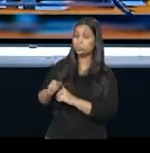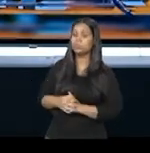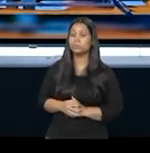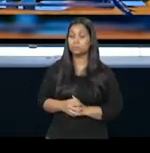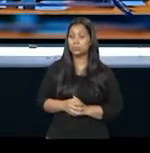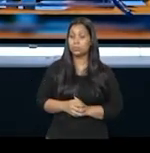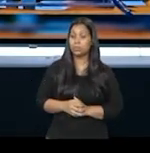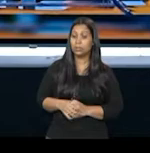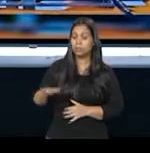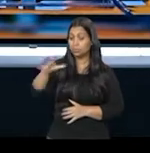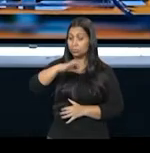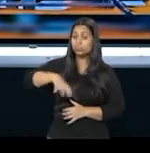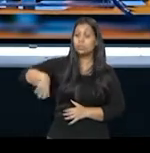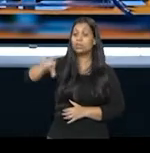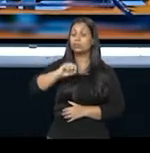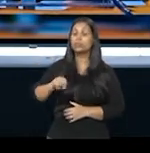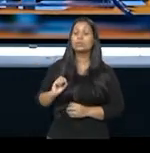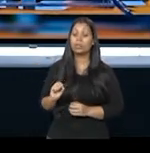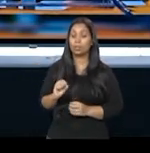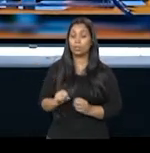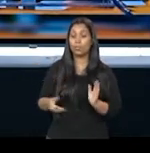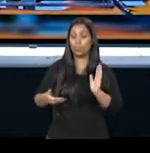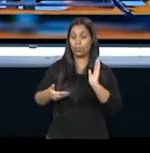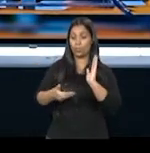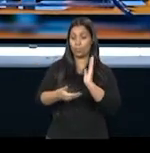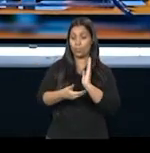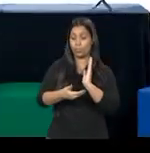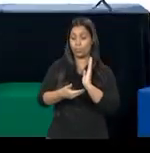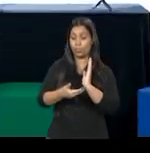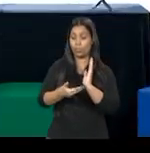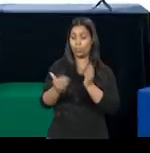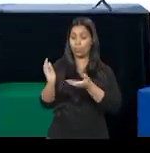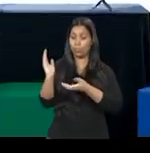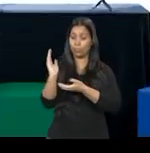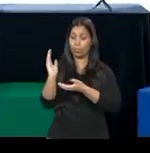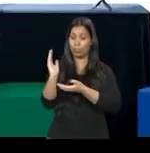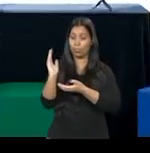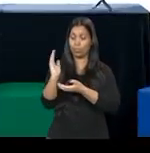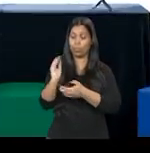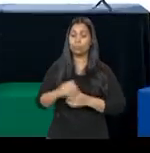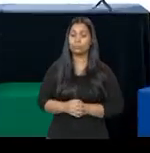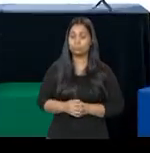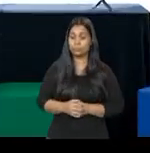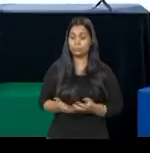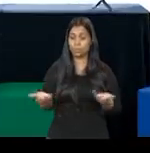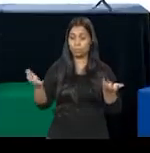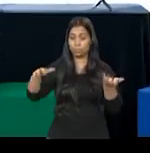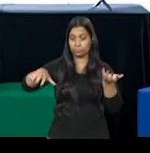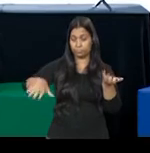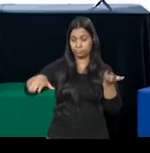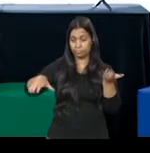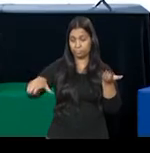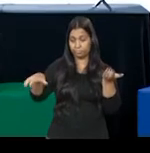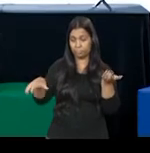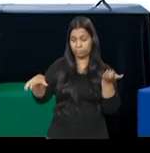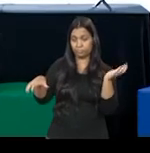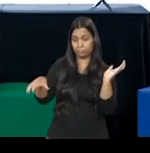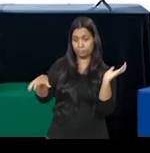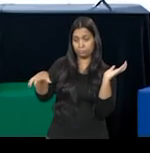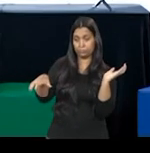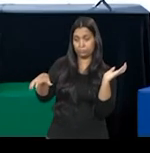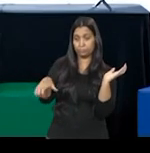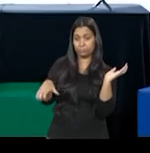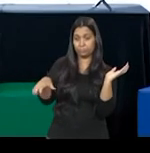juízes federais, e no centro, o Congresso Nacional. Percebam que há duas cúpulas no Congresso. De um